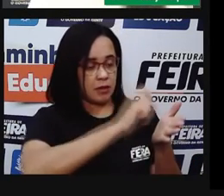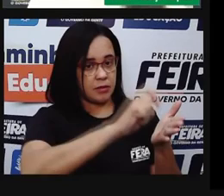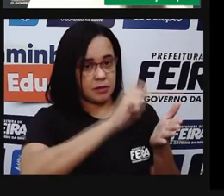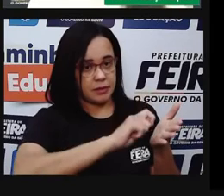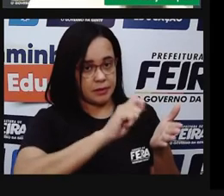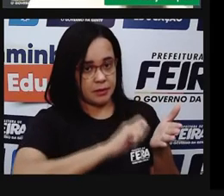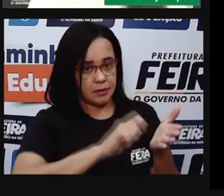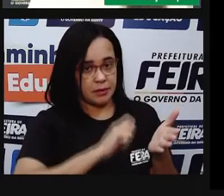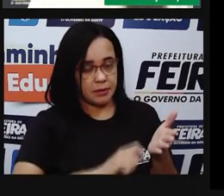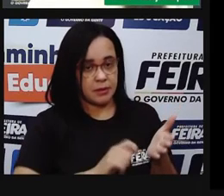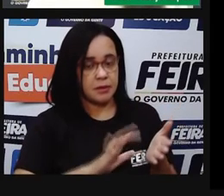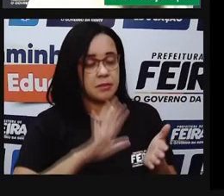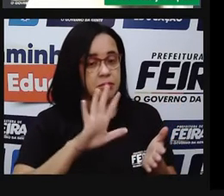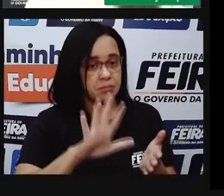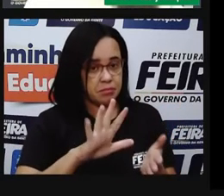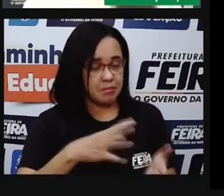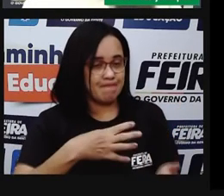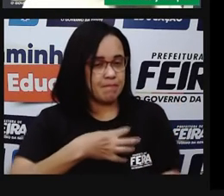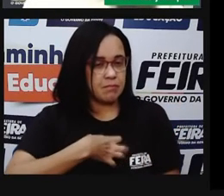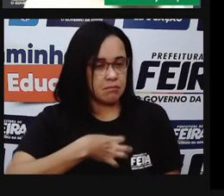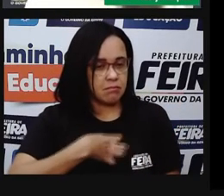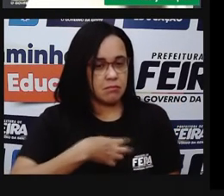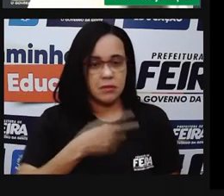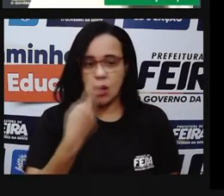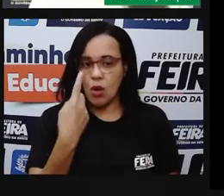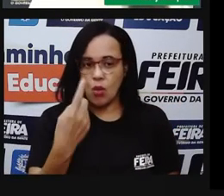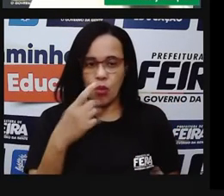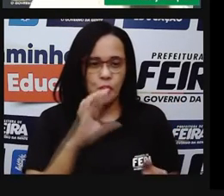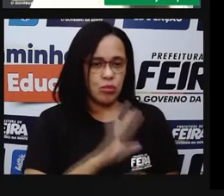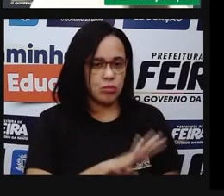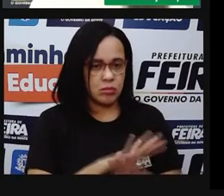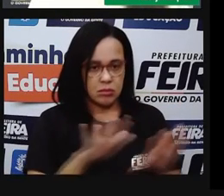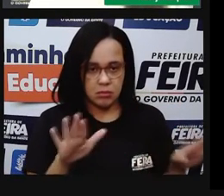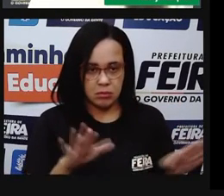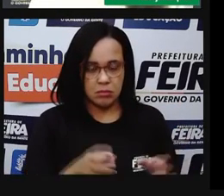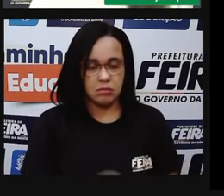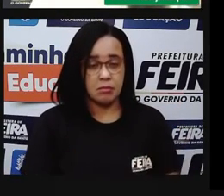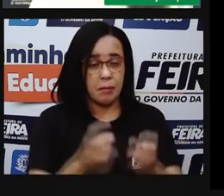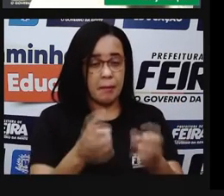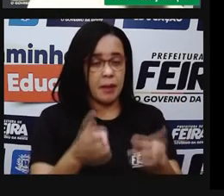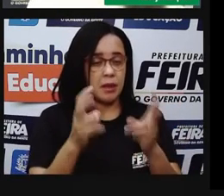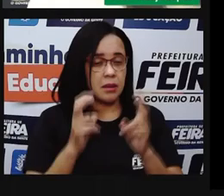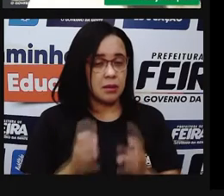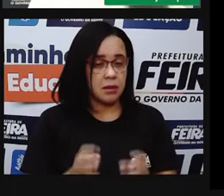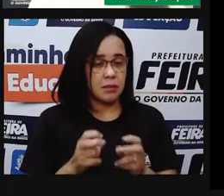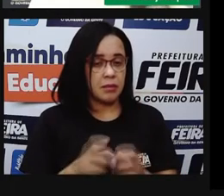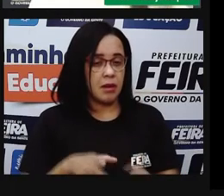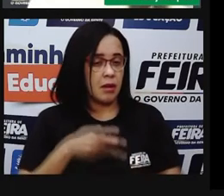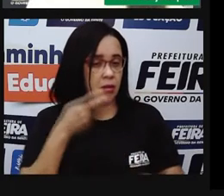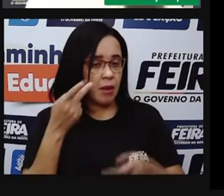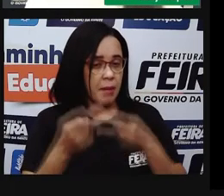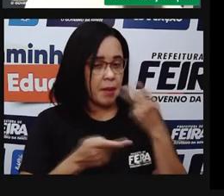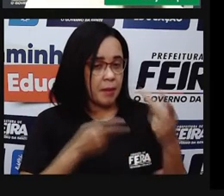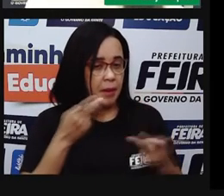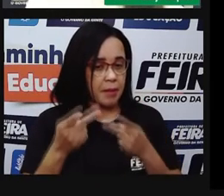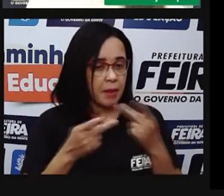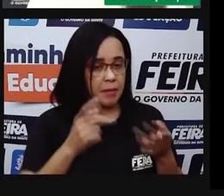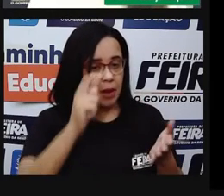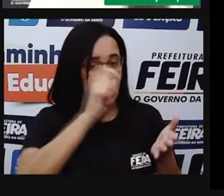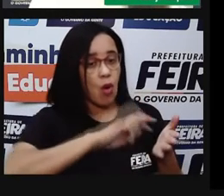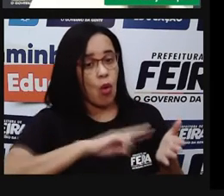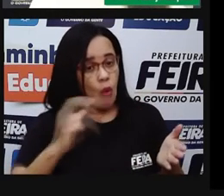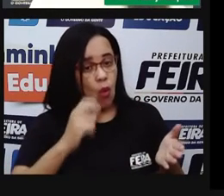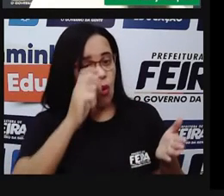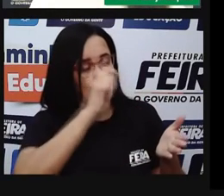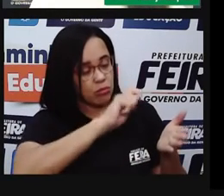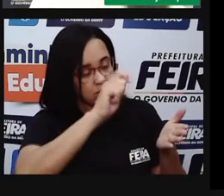pronuncia, que só sai um som. Então, percebe que ao pronunciar o SS na palavra assar,